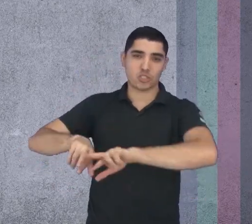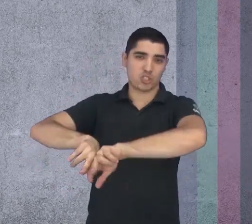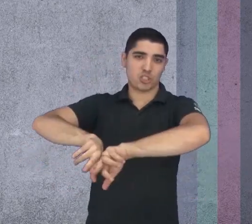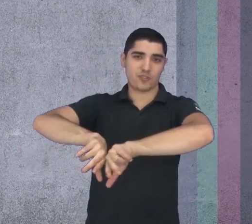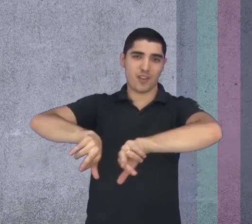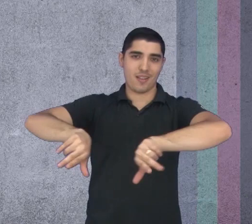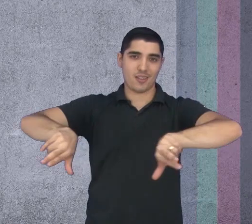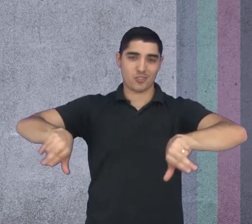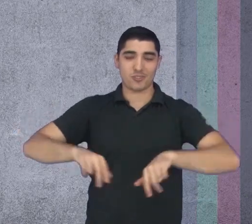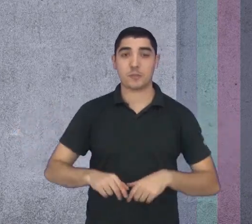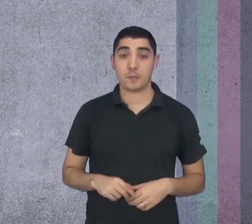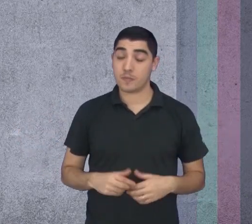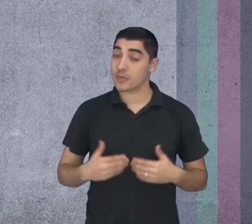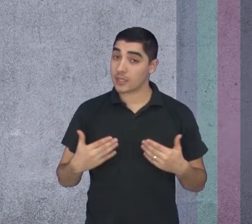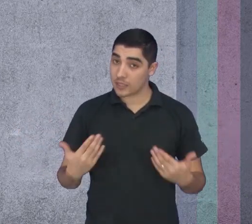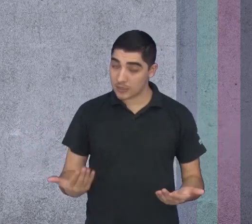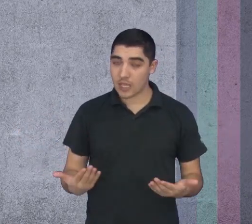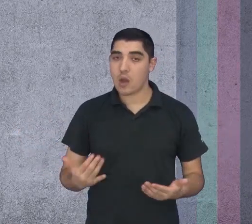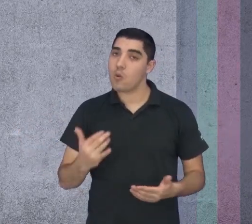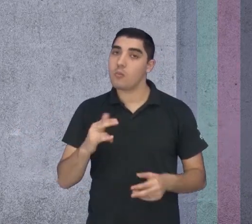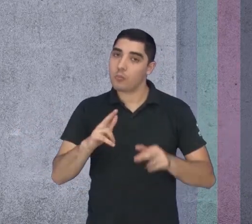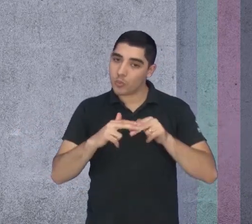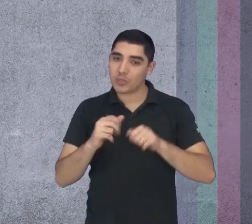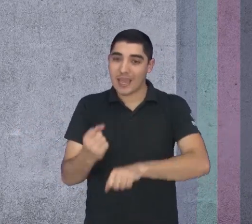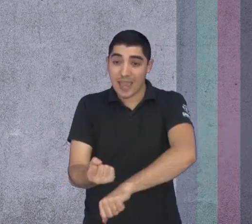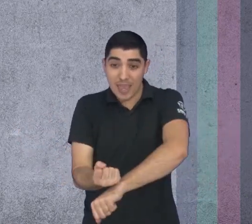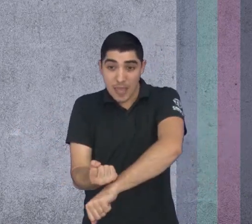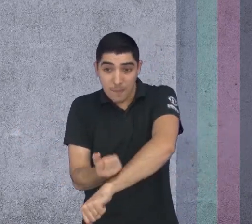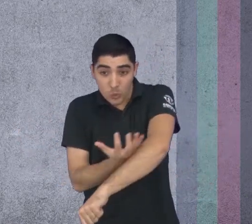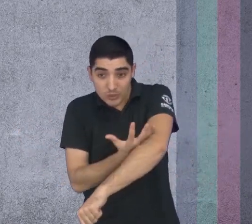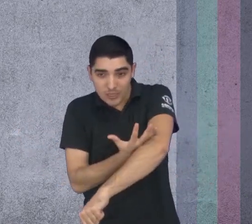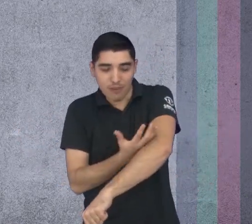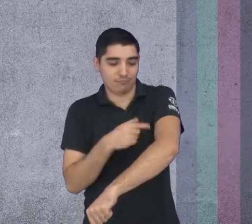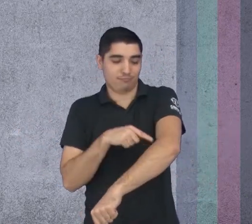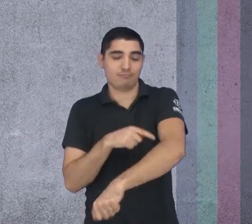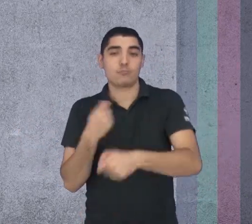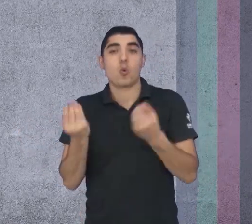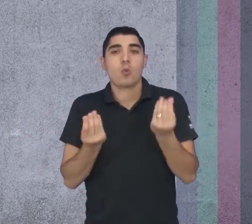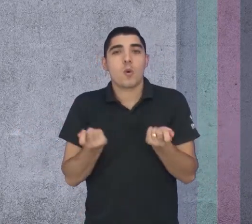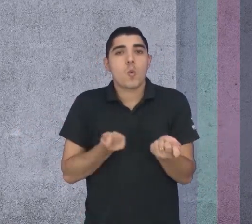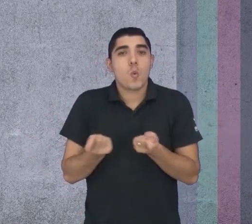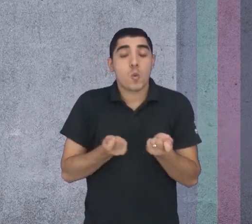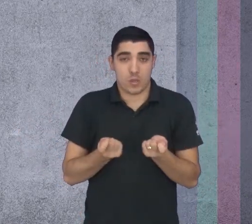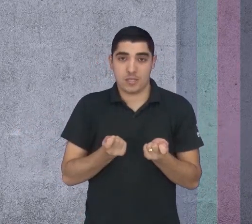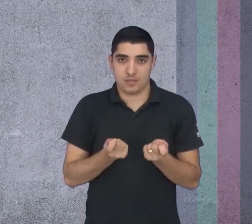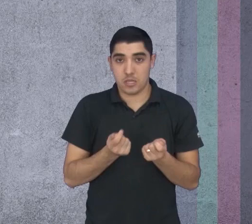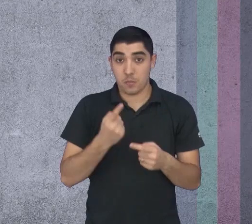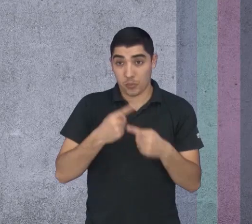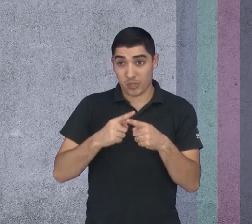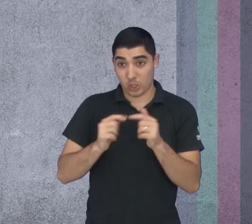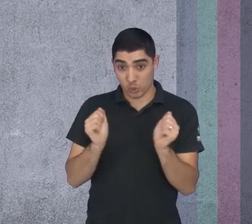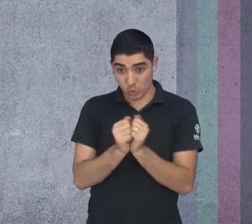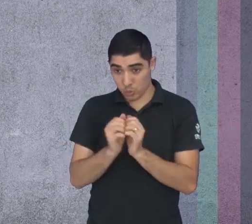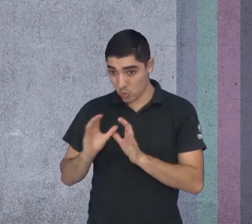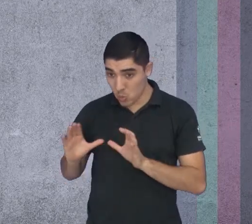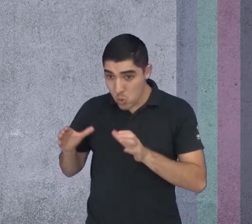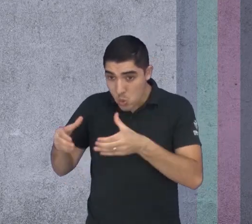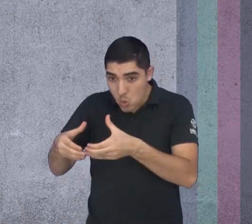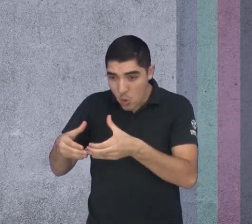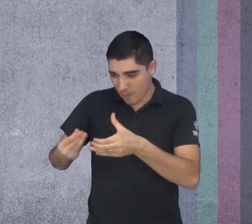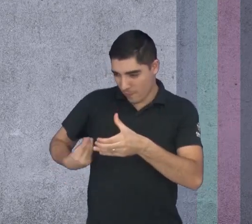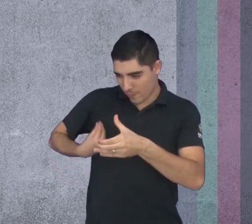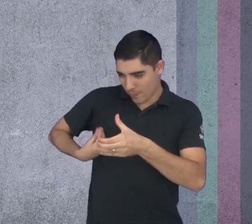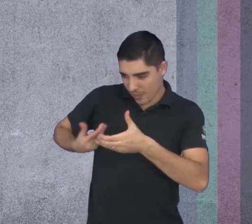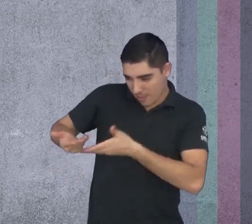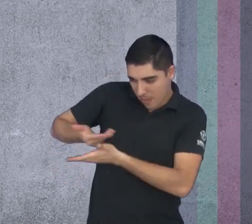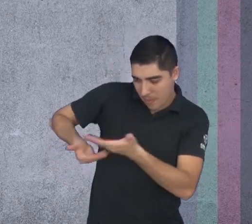assim, essas questões das emoções que a gente tem que pensar. Por que viver no coletivo é tão difícil? Porque às vezes a gente não consegue